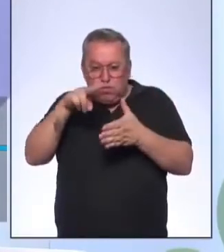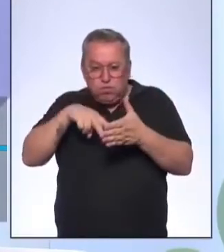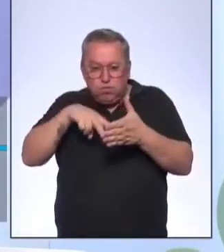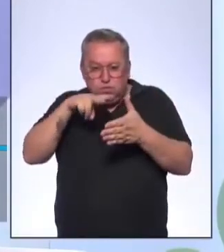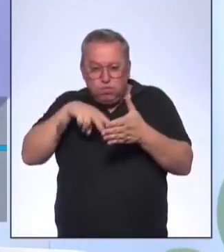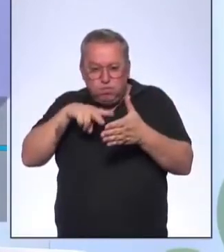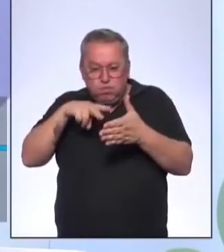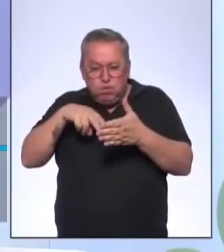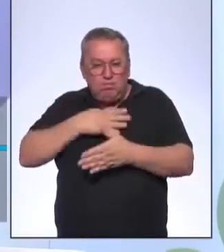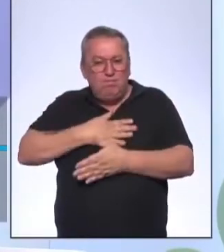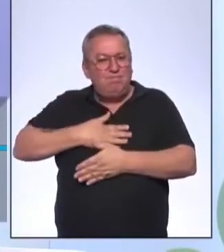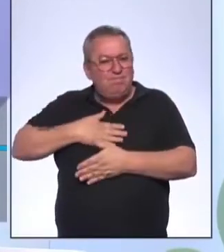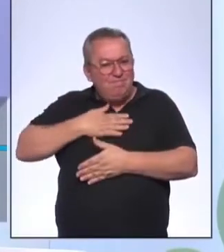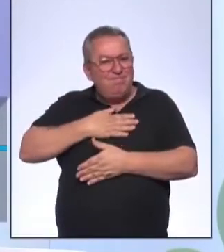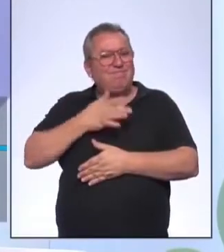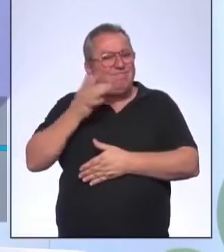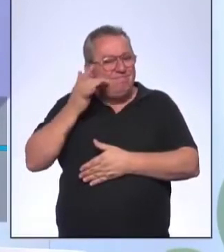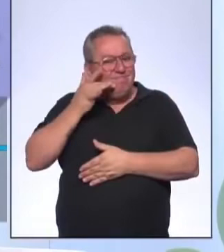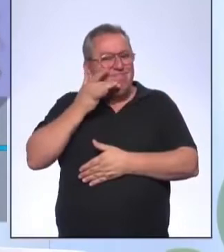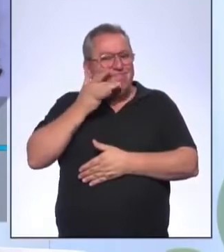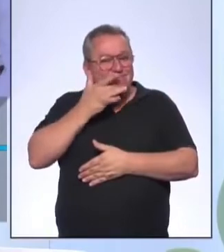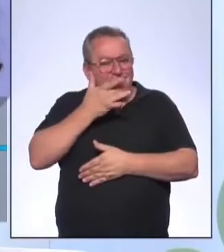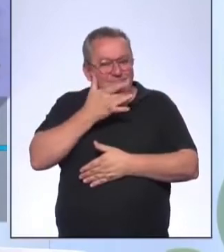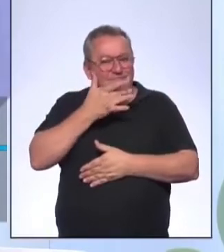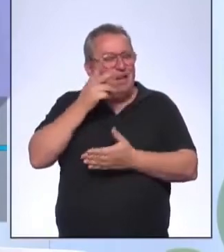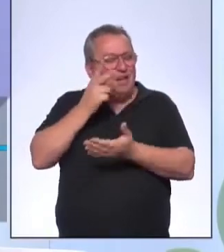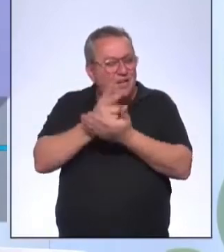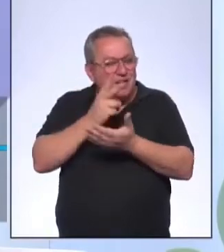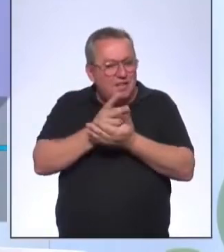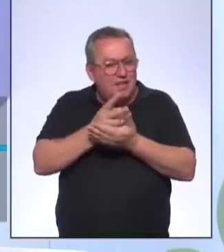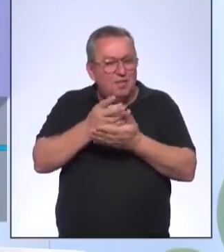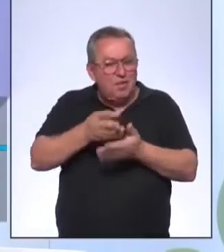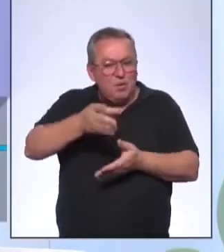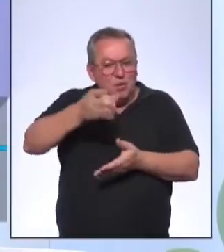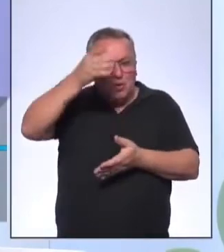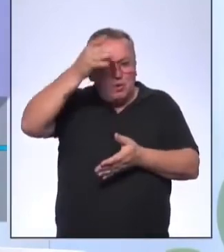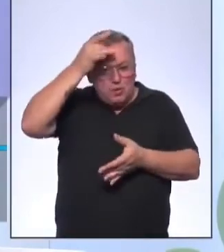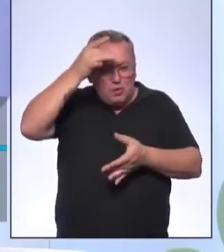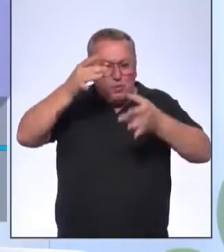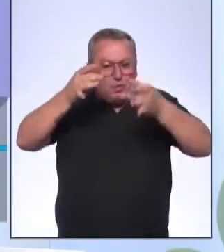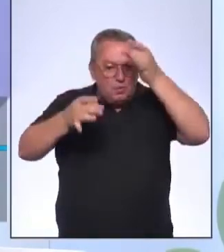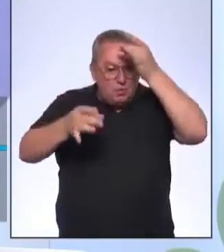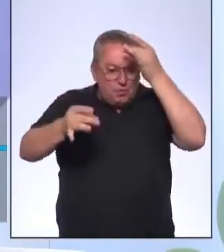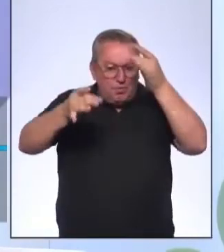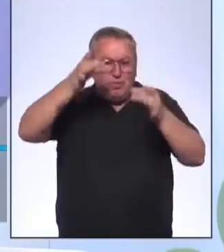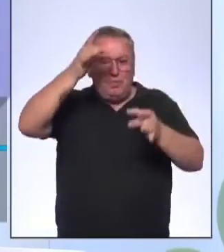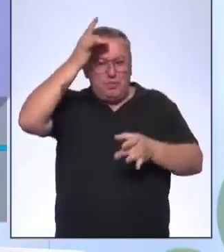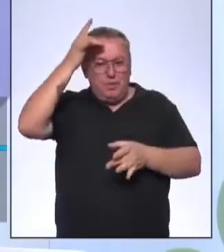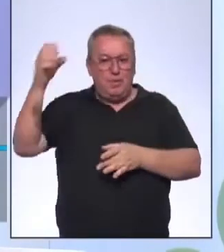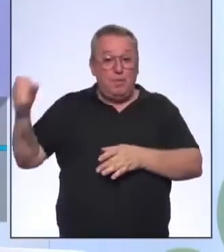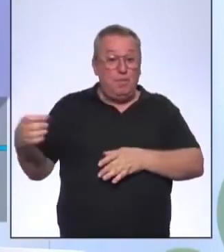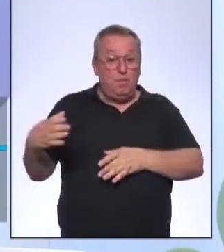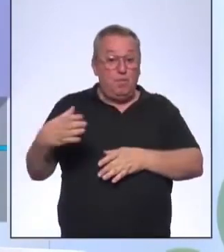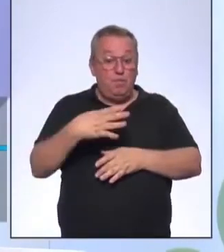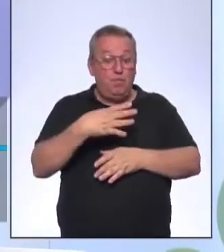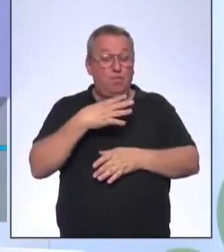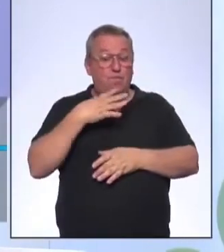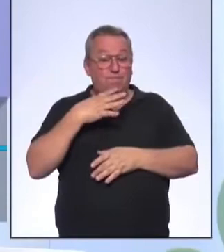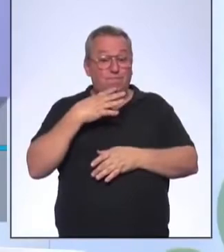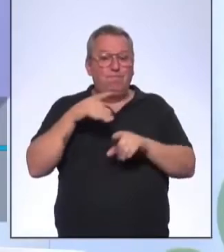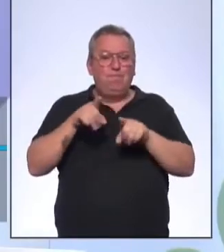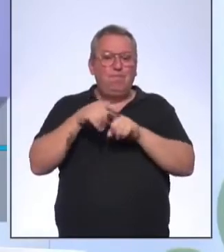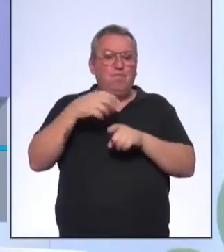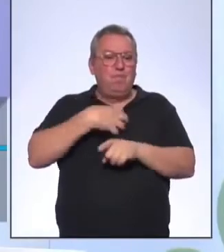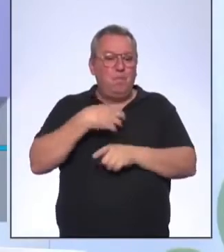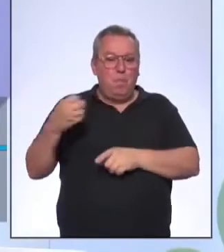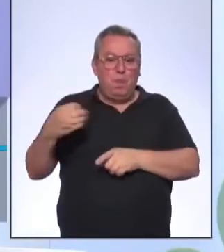gente vai fazer a leitura prazer a gente sempre vai agregar conhecimentos novos e aí a gente também ganha sentimento